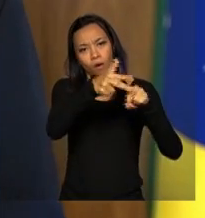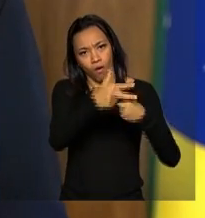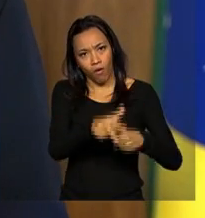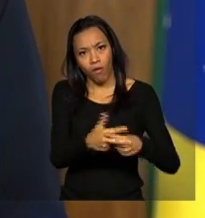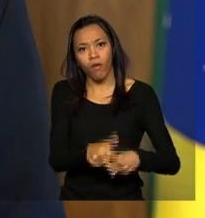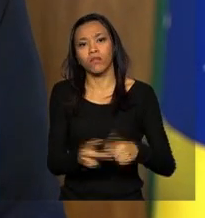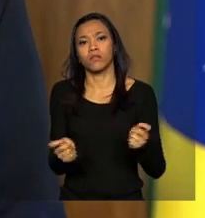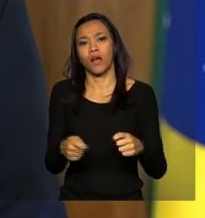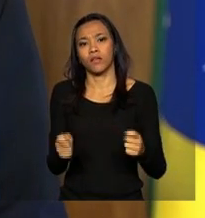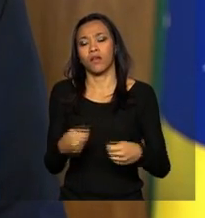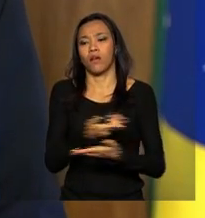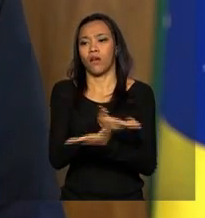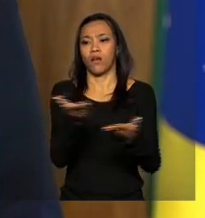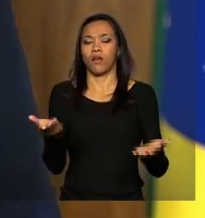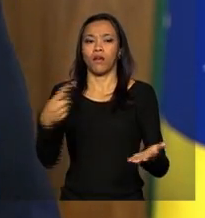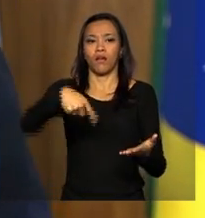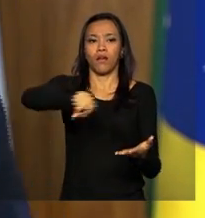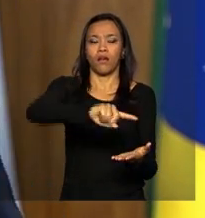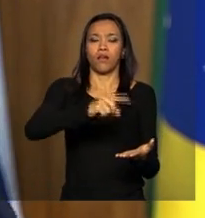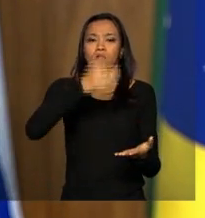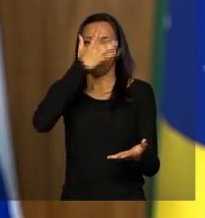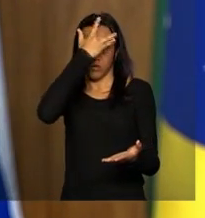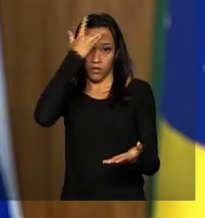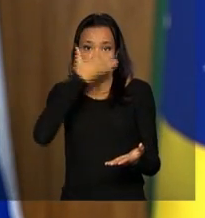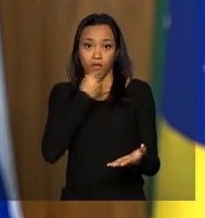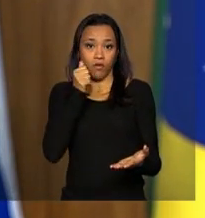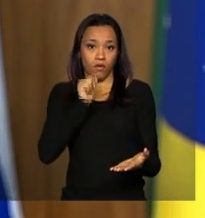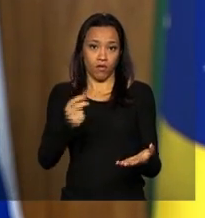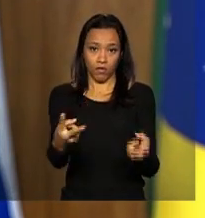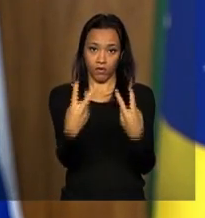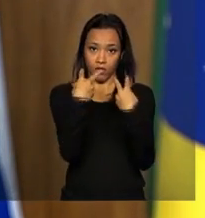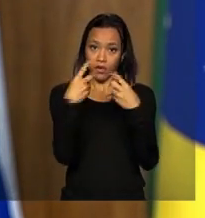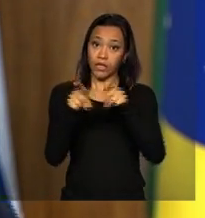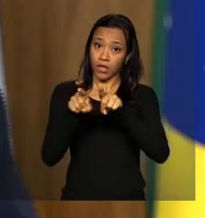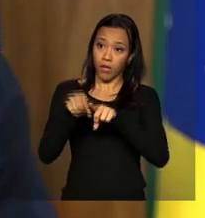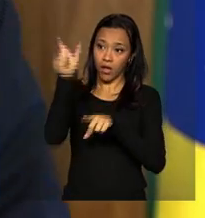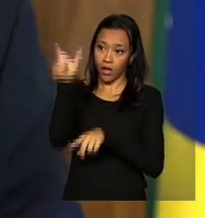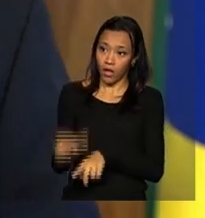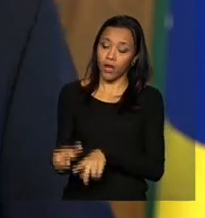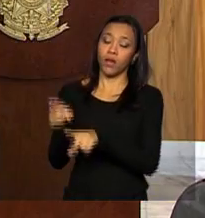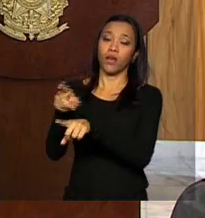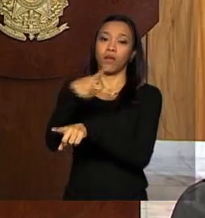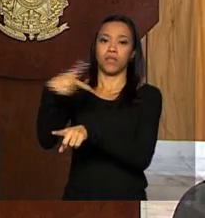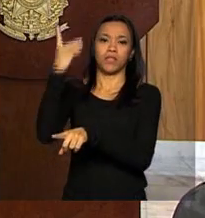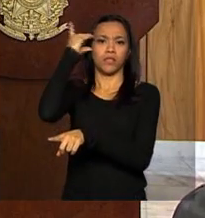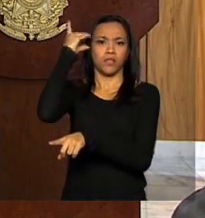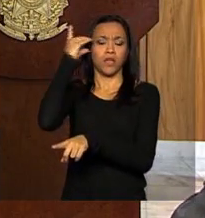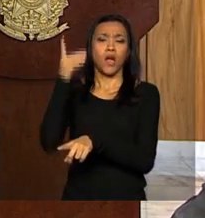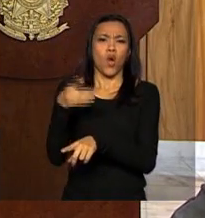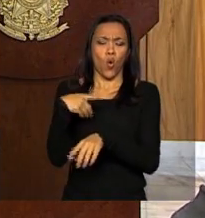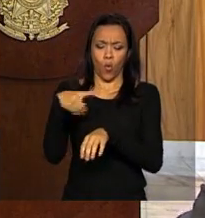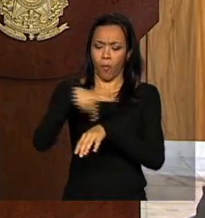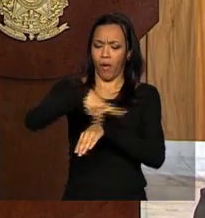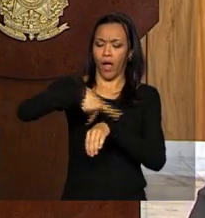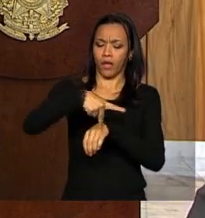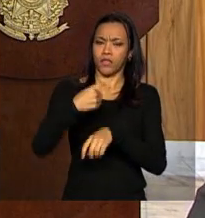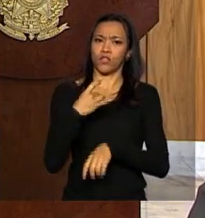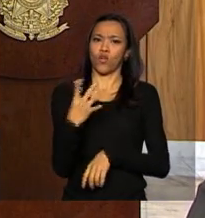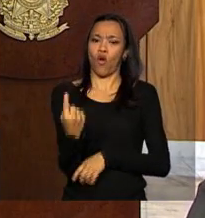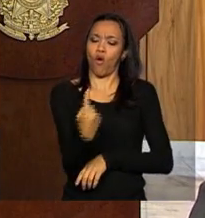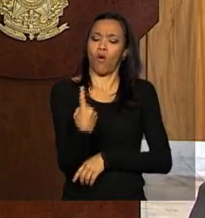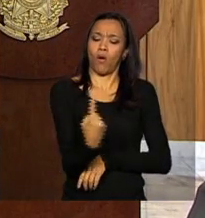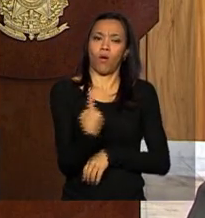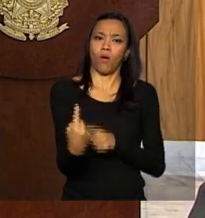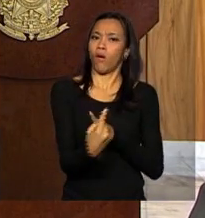Presidenta, senhoras e senhores, os nossos países não vivem na solidão, formam parte de um